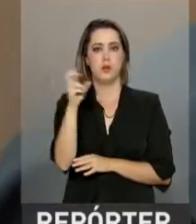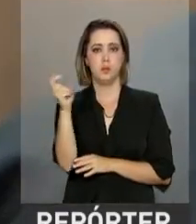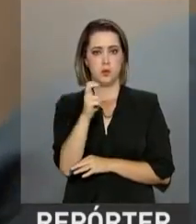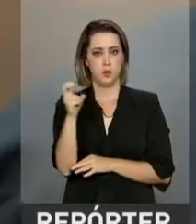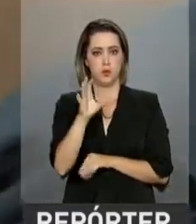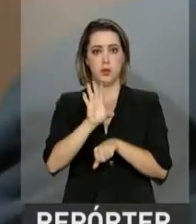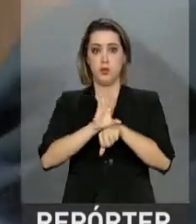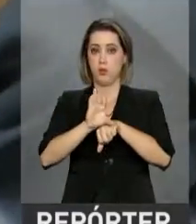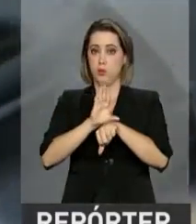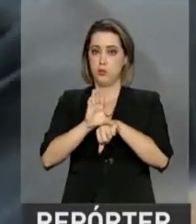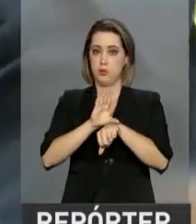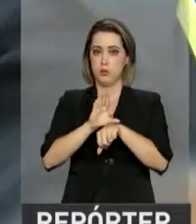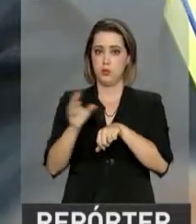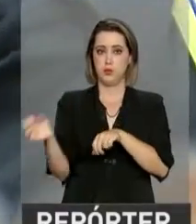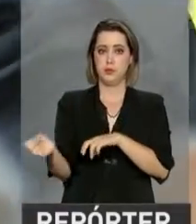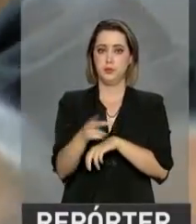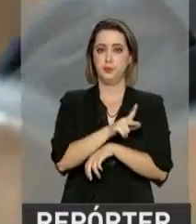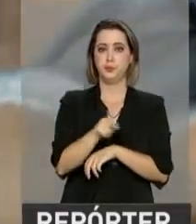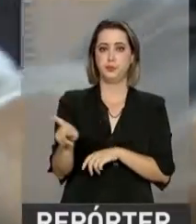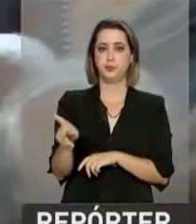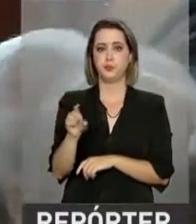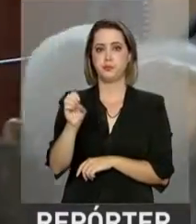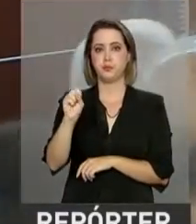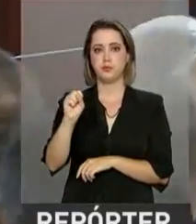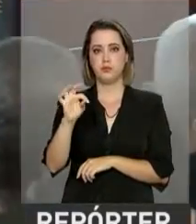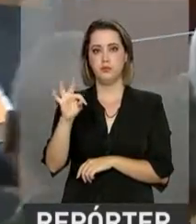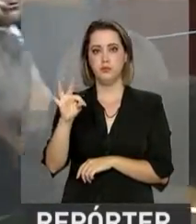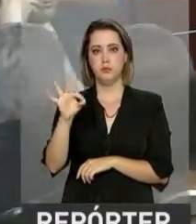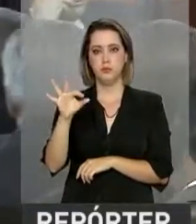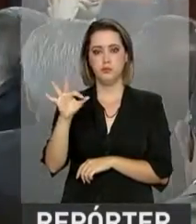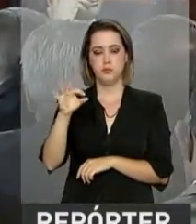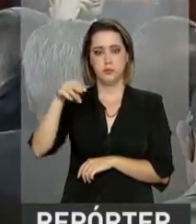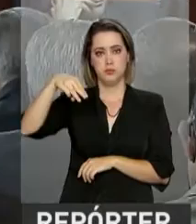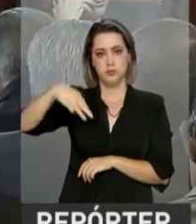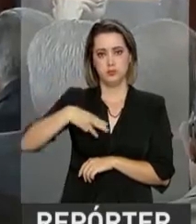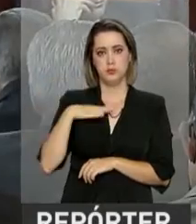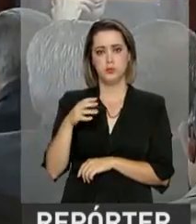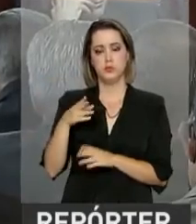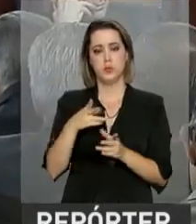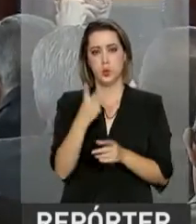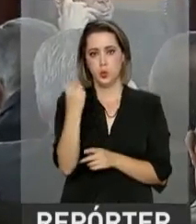novo presidente vai presidir o Superior Tribunal Militar no biênio